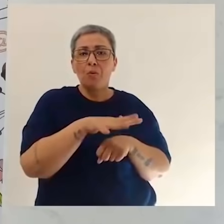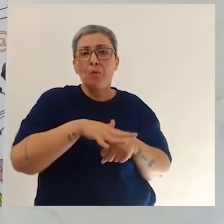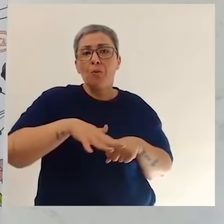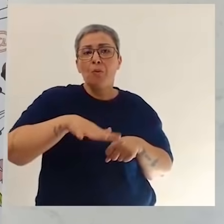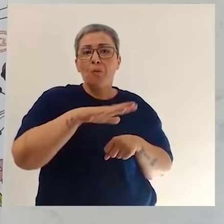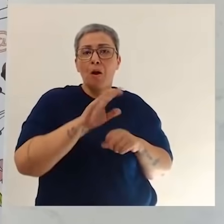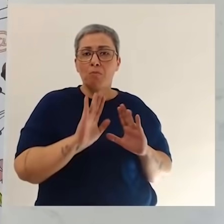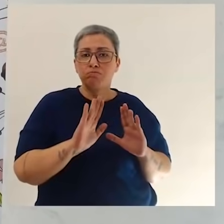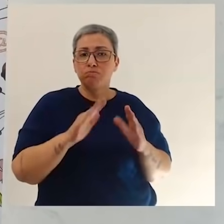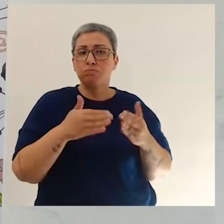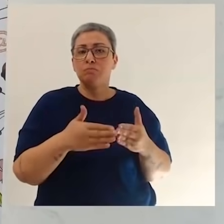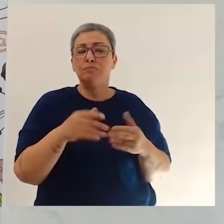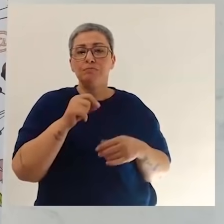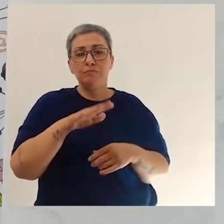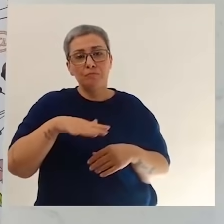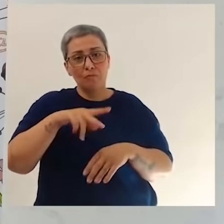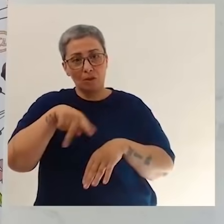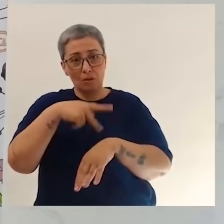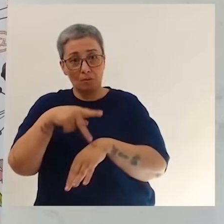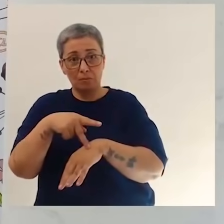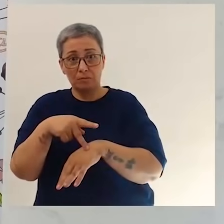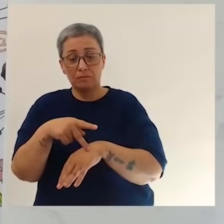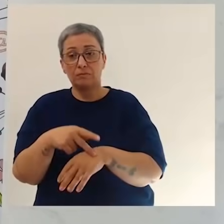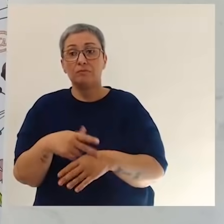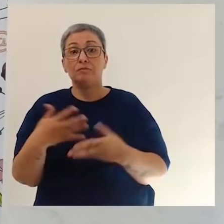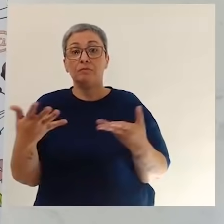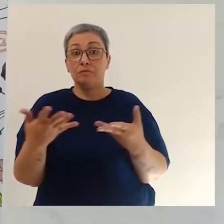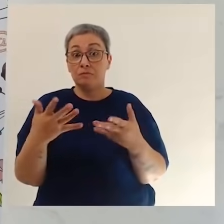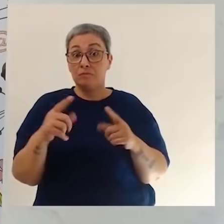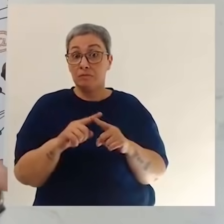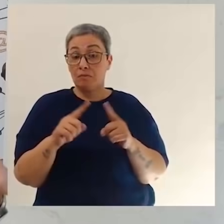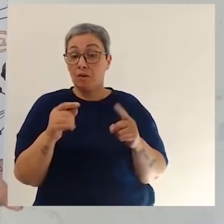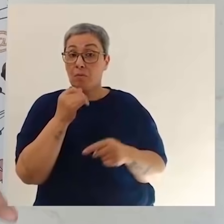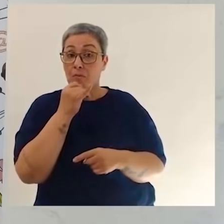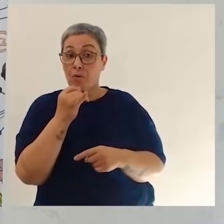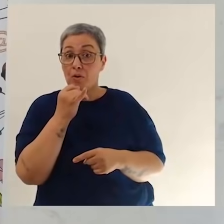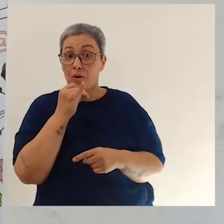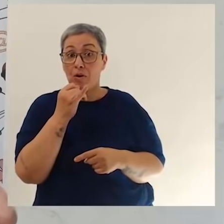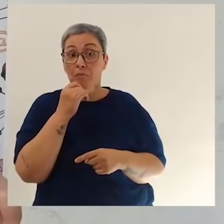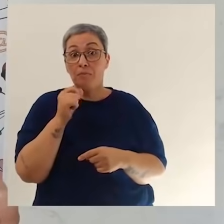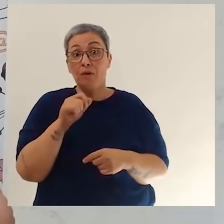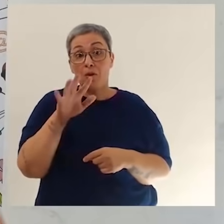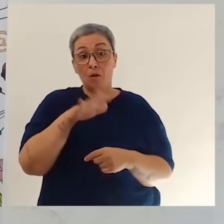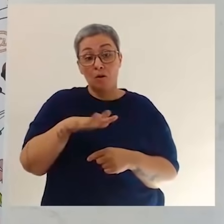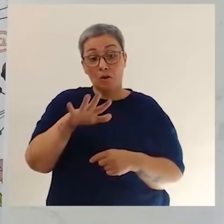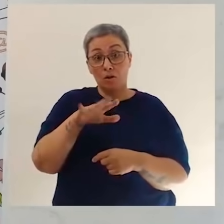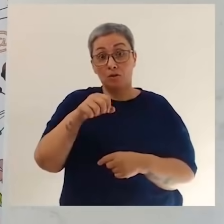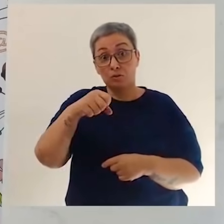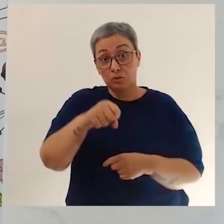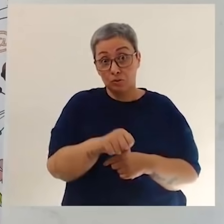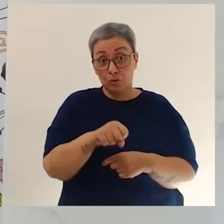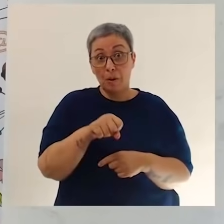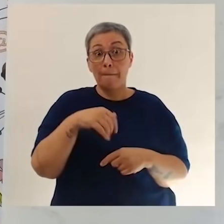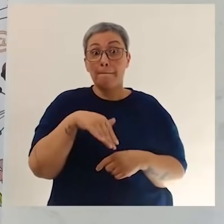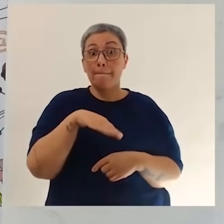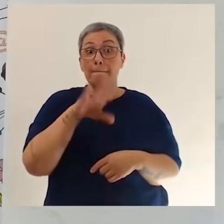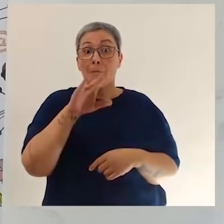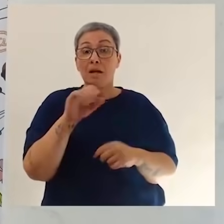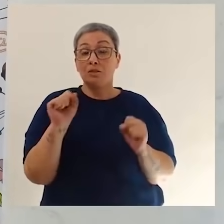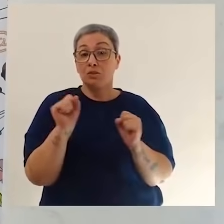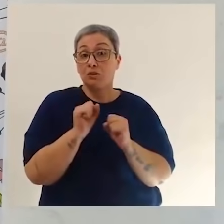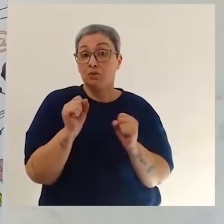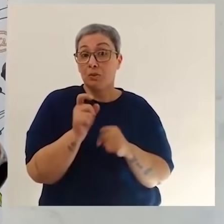ocuparem regiões específicas do nosso país. Por exemplo, a região sul, ela é